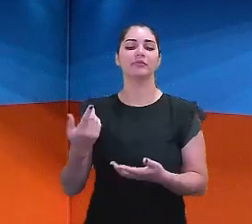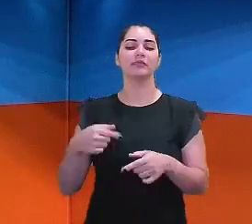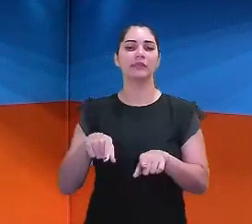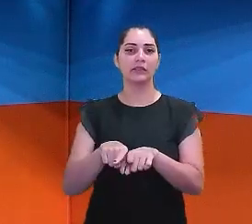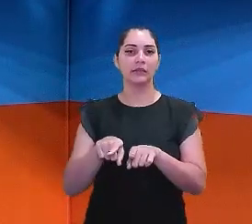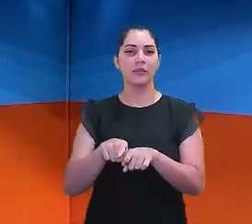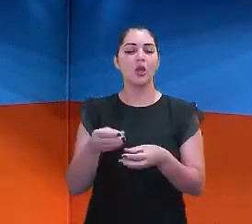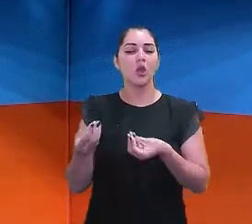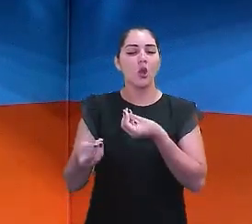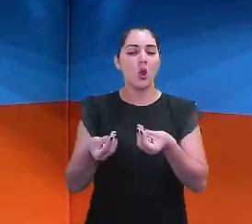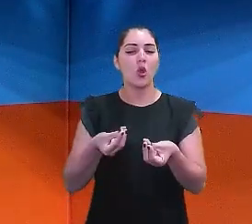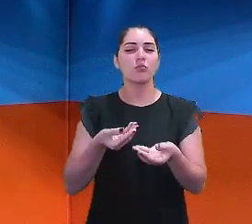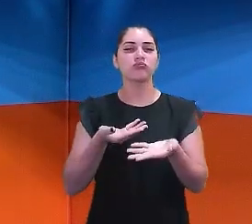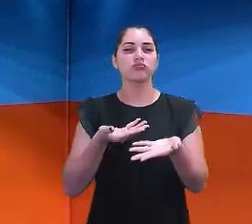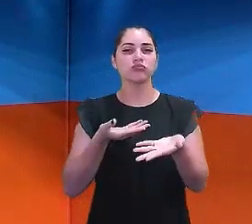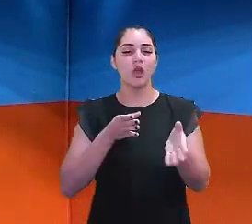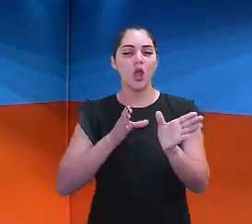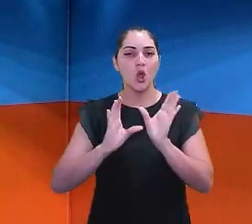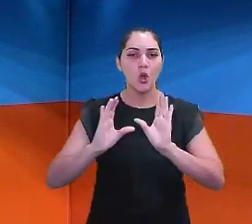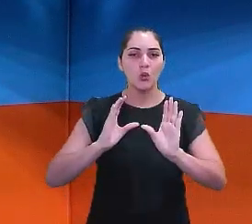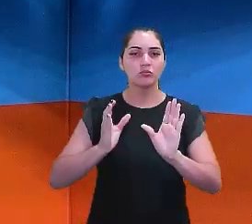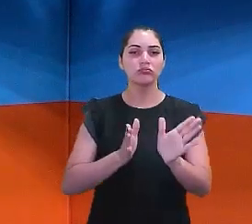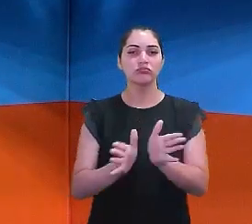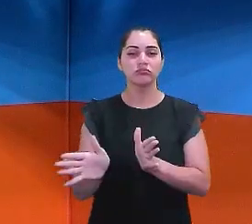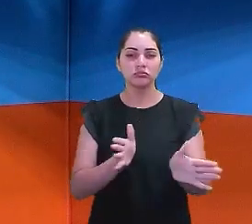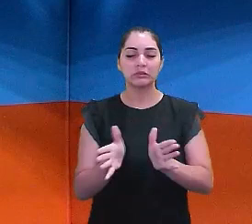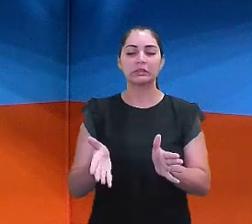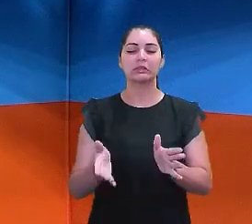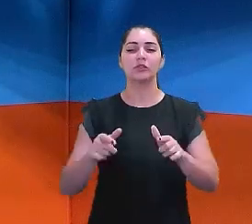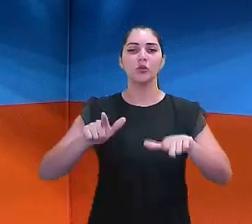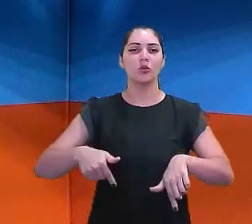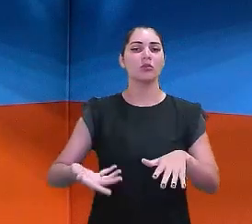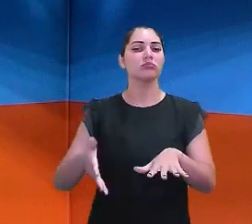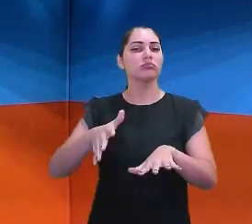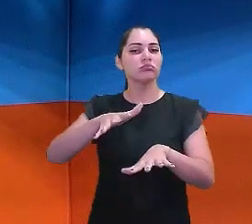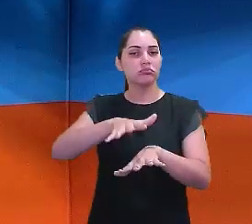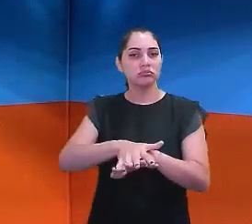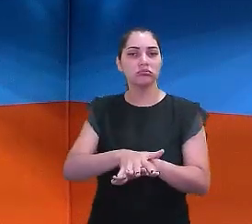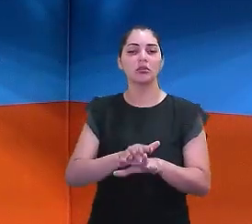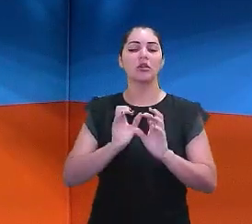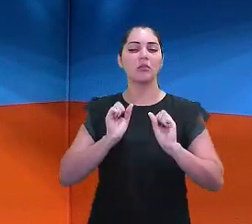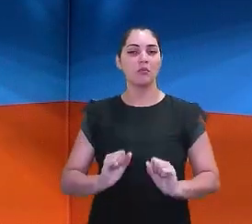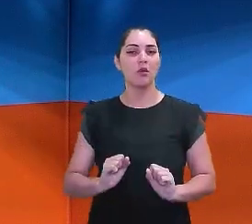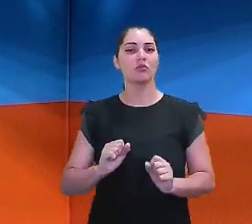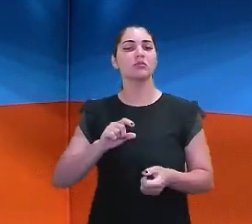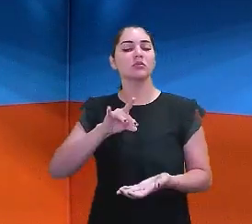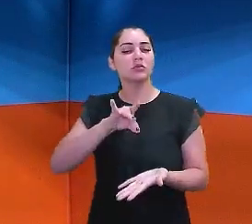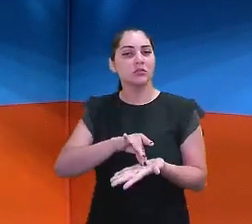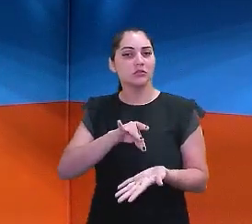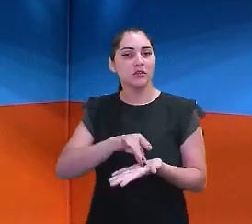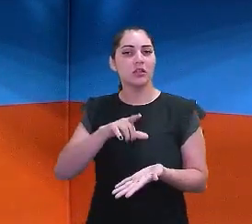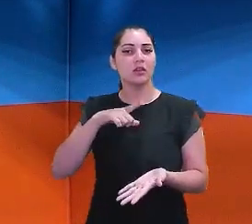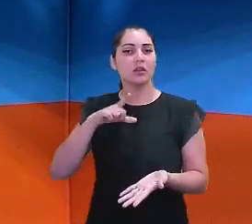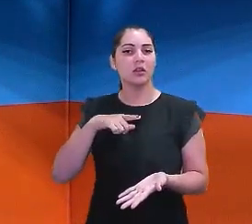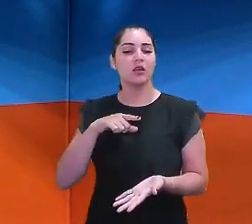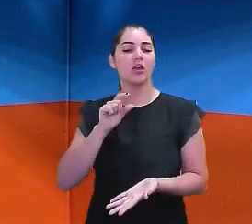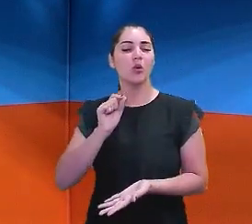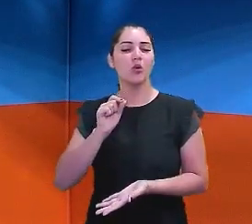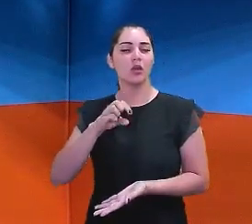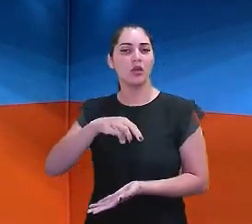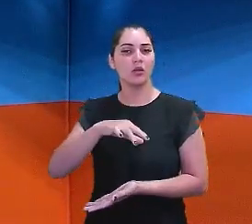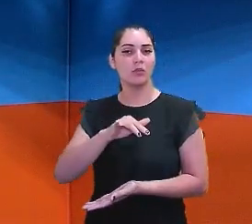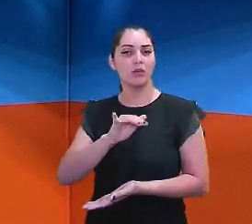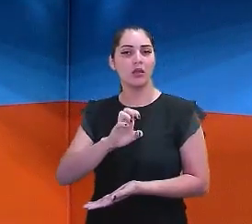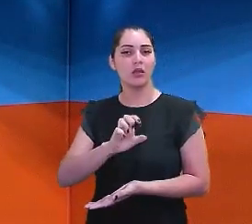grande mediadora, fazendo com que esse ambiente aqui seja um ambiente de inclusão, um ambiente que possa justamente promover aquilo que Miguel de Cervantes fala com